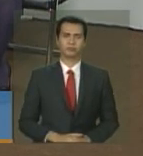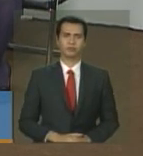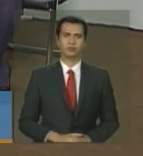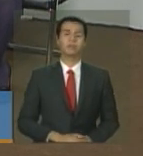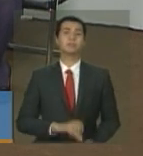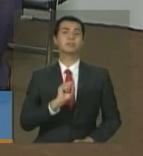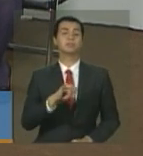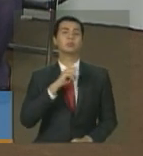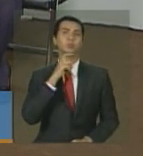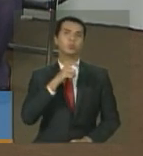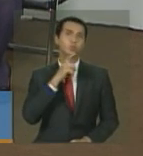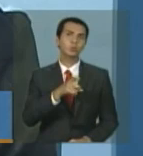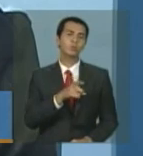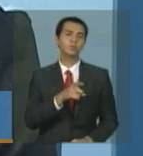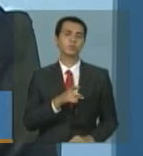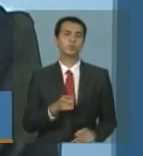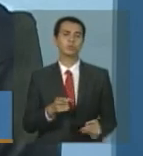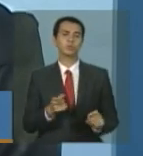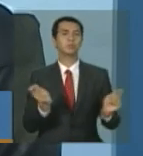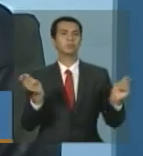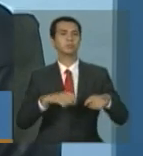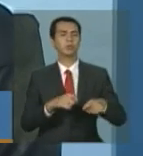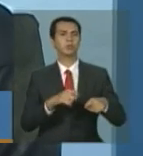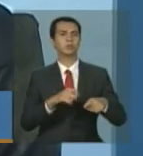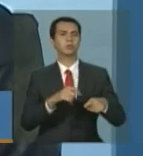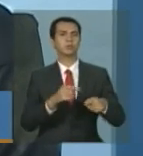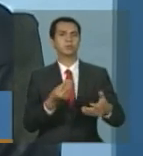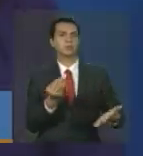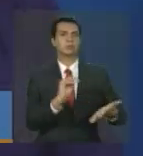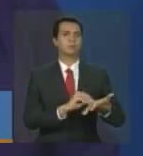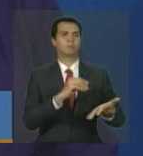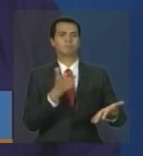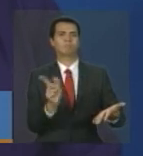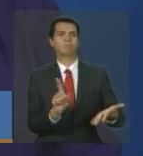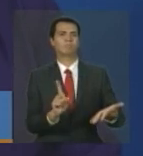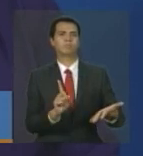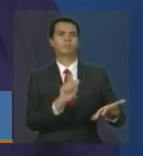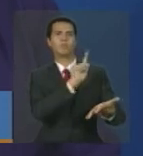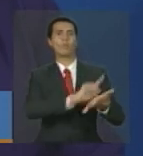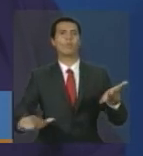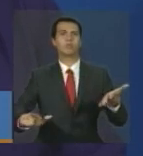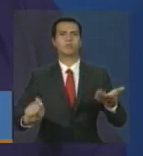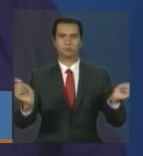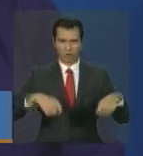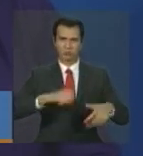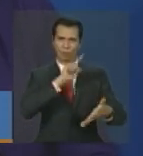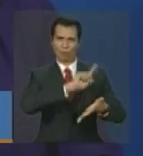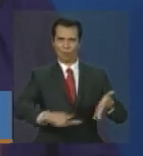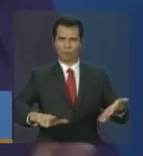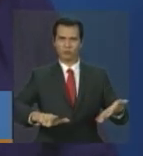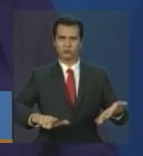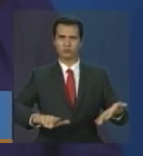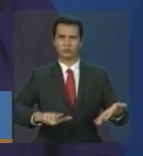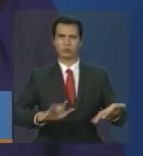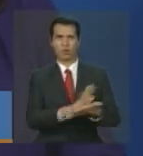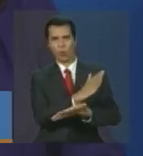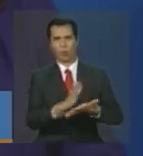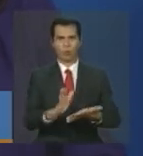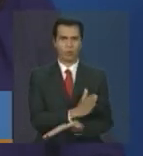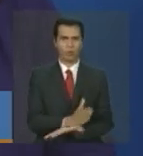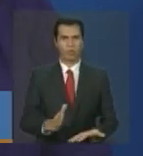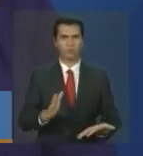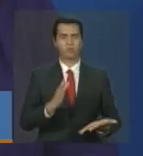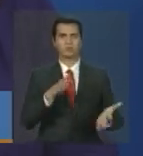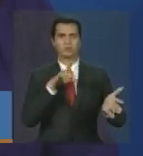deixar É aconselhável é permitido é possível que você deixe perguntas em branco Olha é no